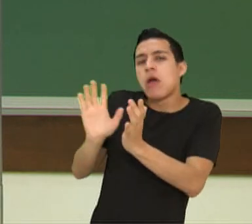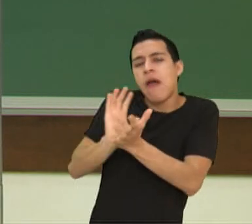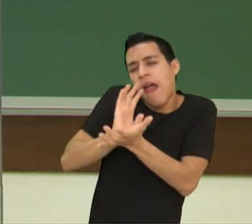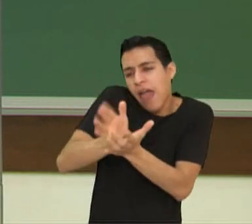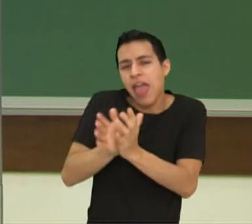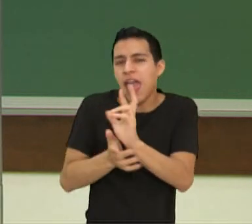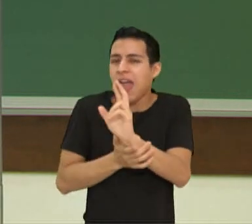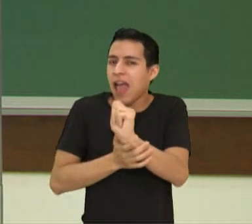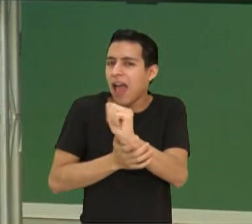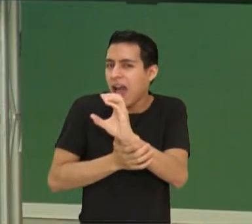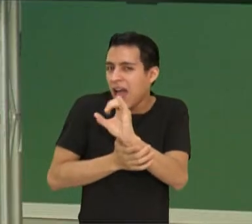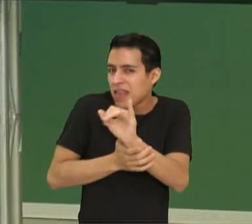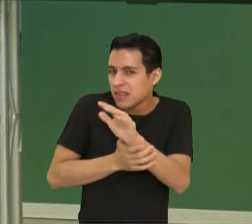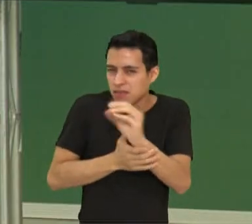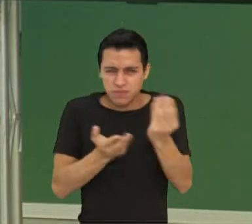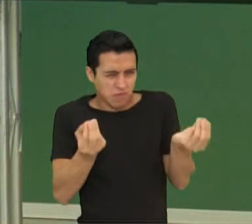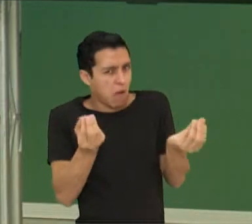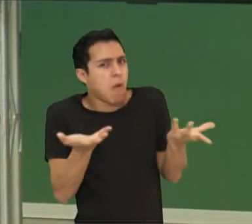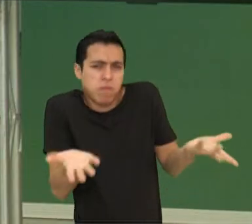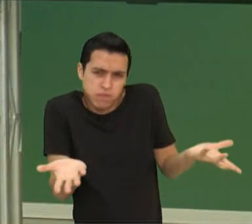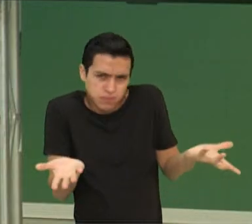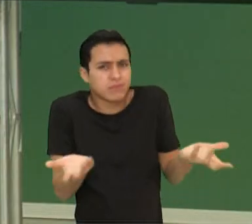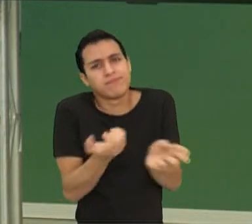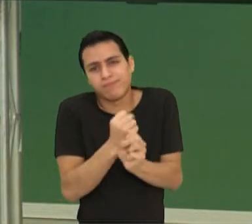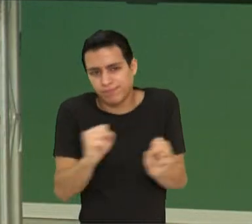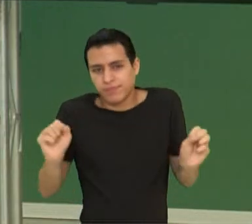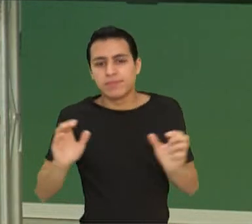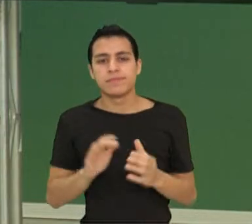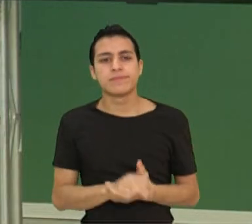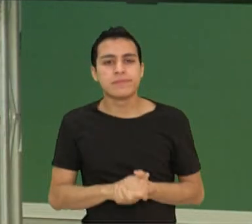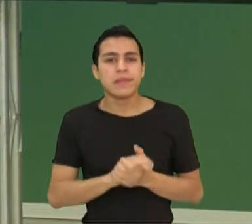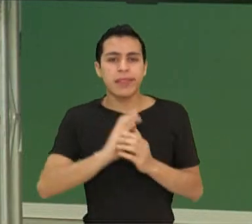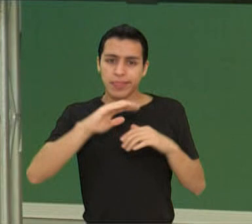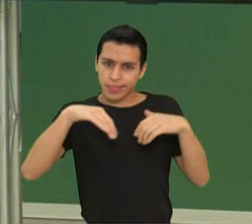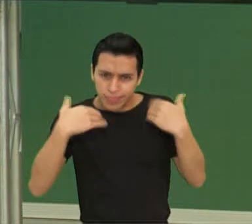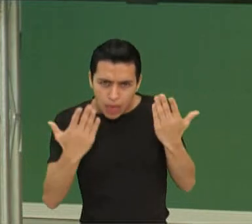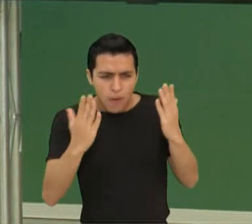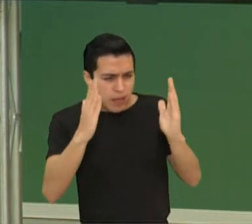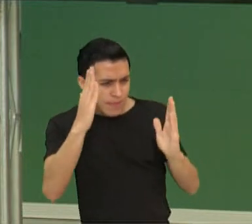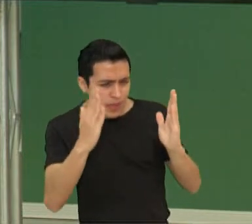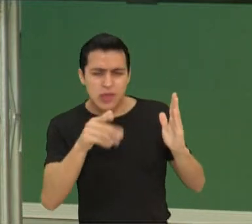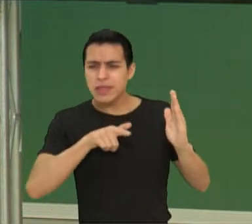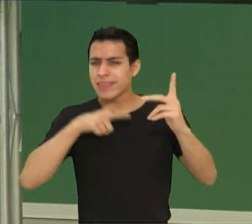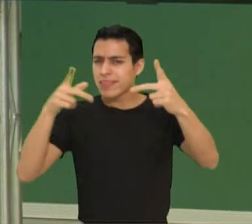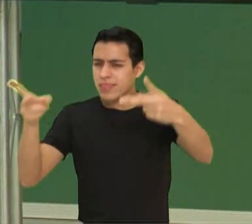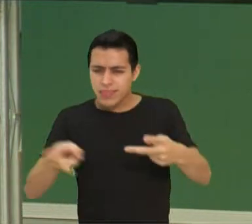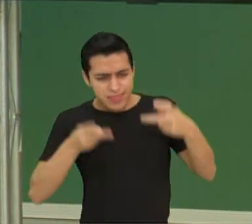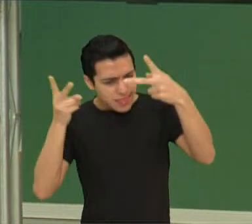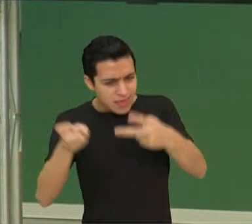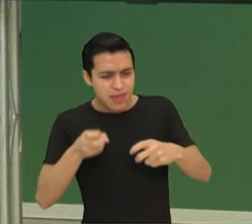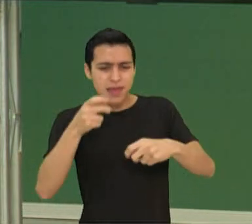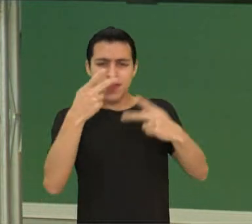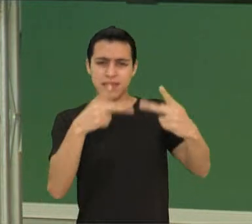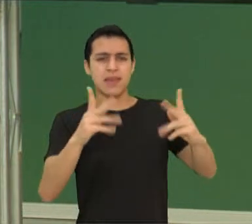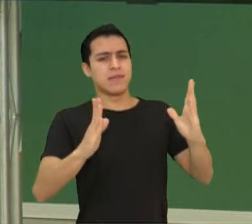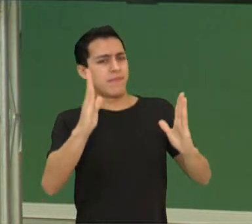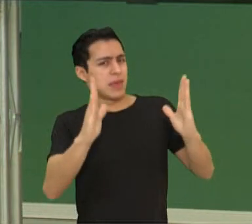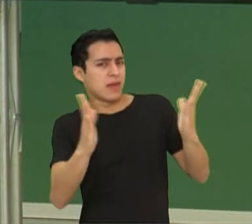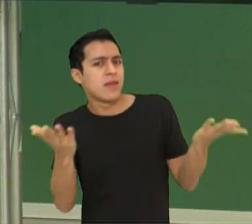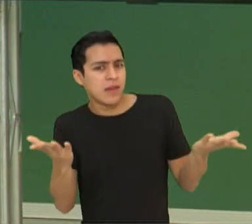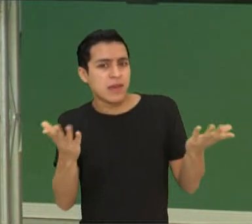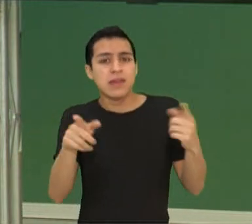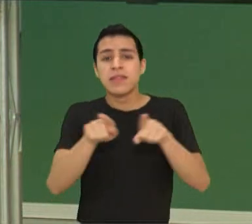continuando. Então, a exploração era muito típica também nesse período, né? E